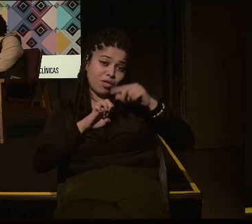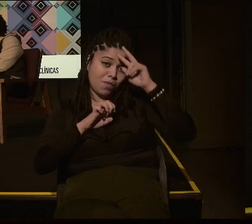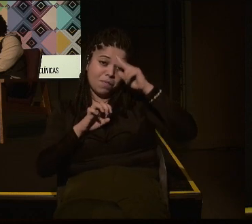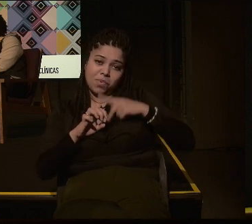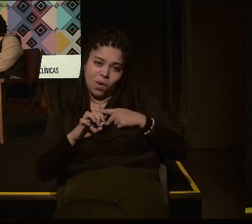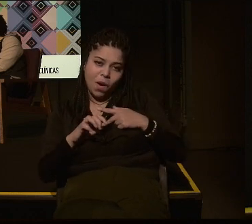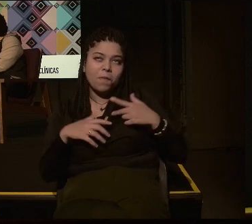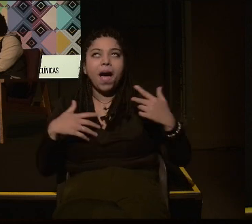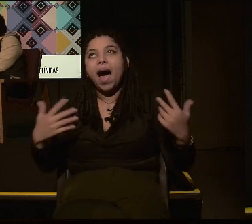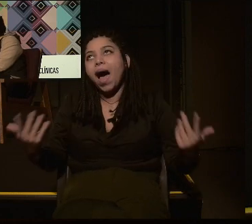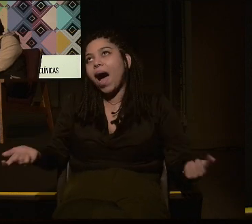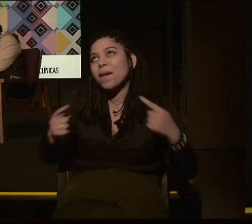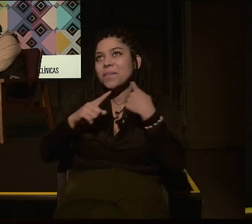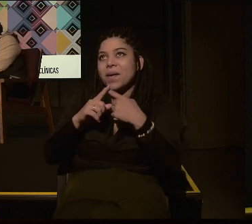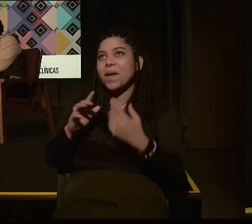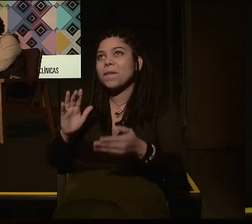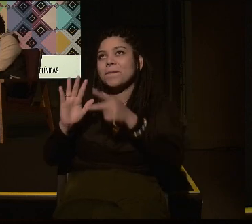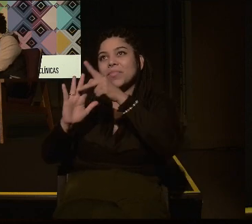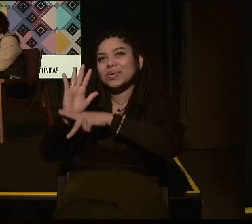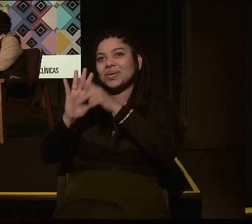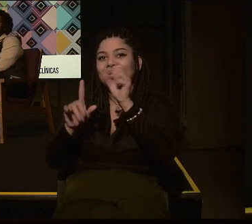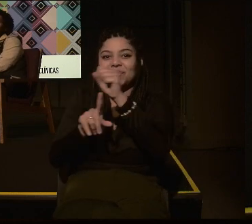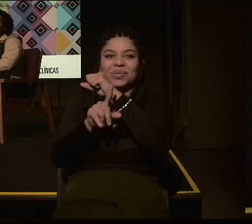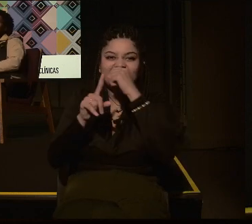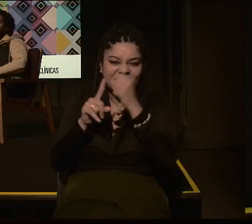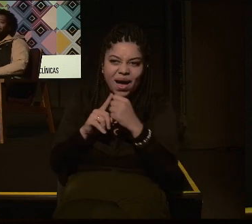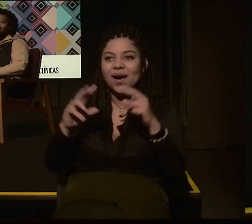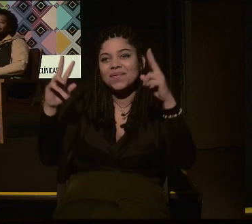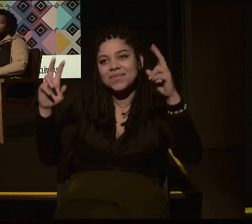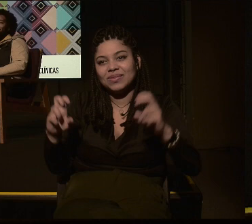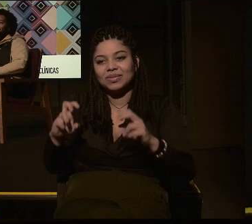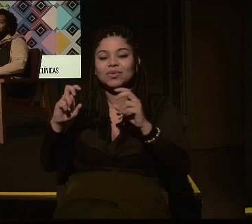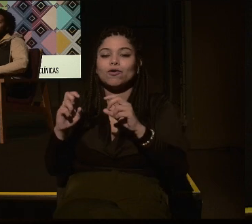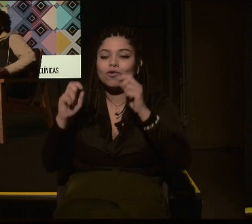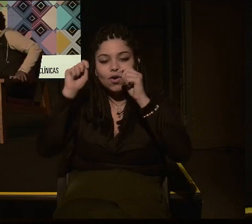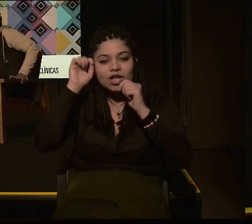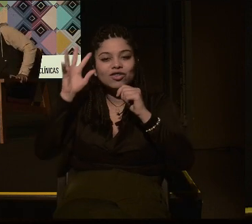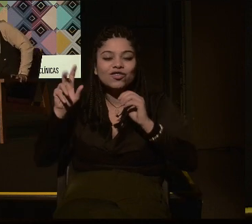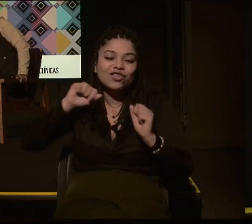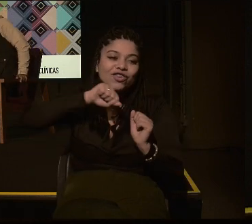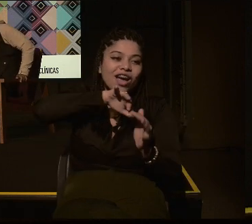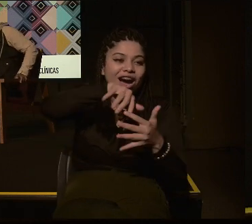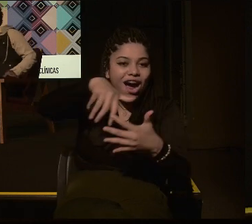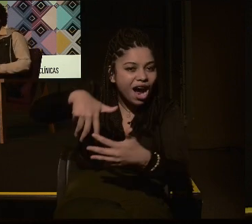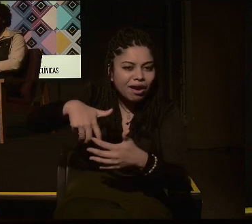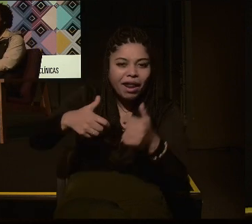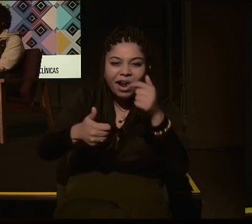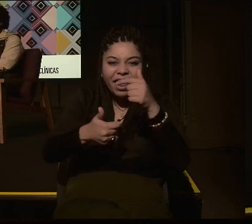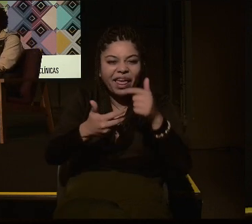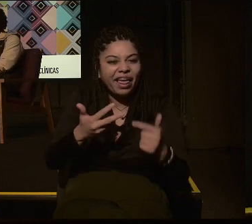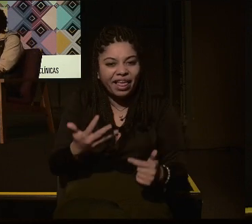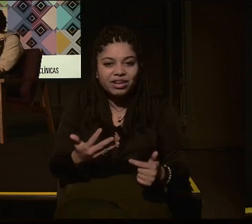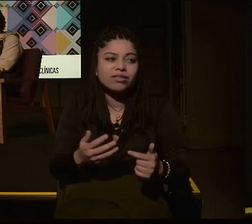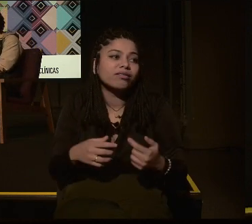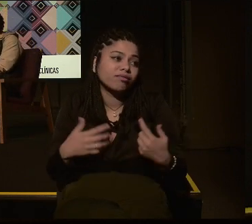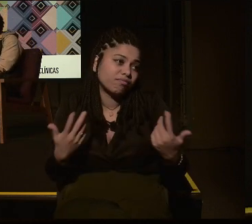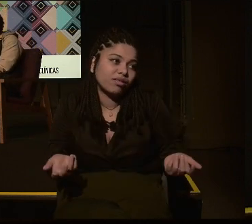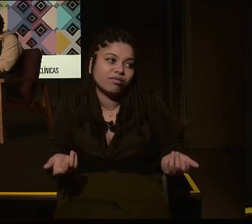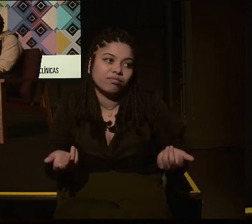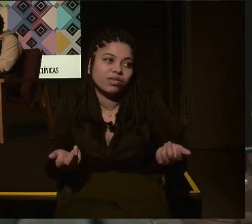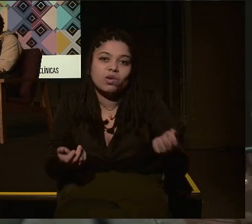projeto social, do grupo Egbé, do Diálogos da Diáspora. Então, isso não está dando dinheiro para